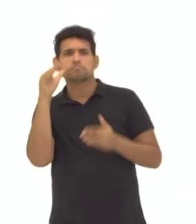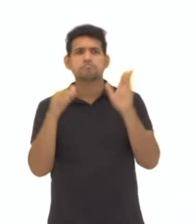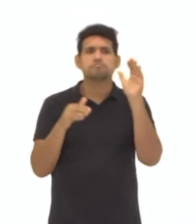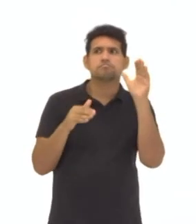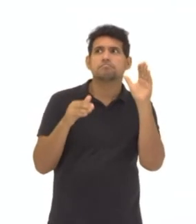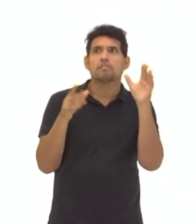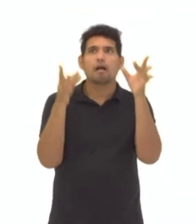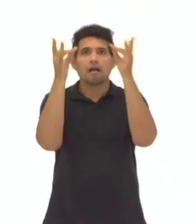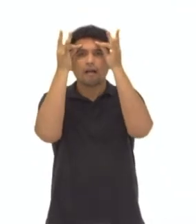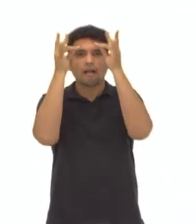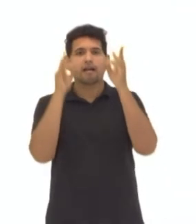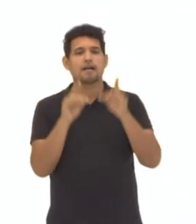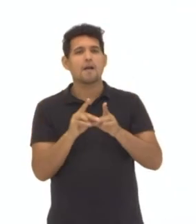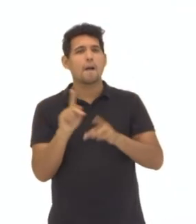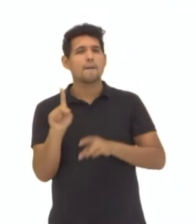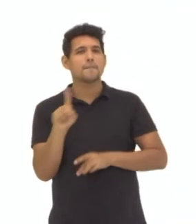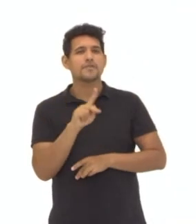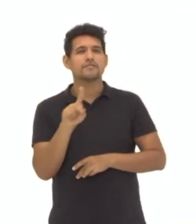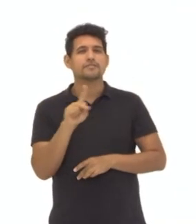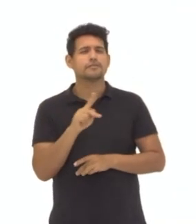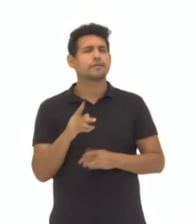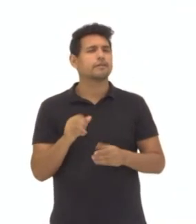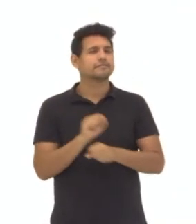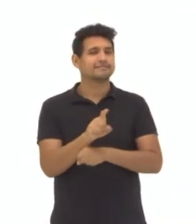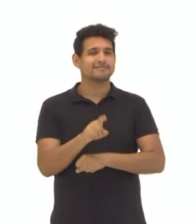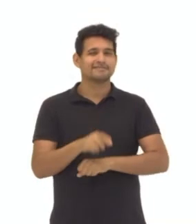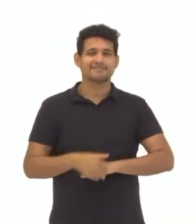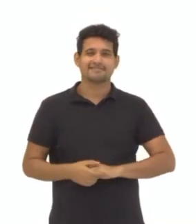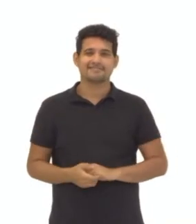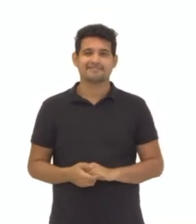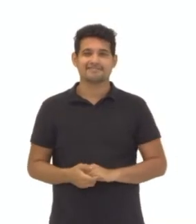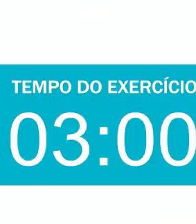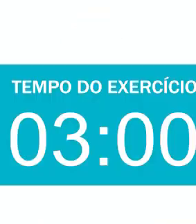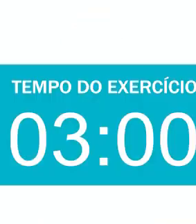despertada pela professora no menino? Já voltamos.